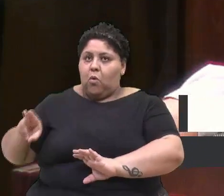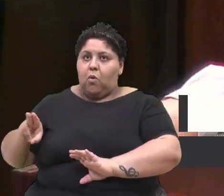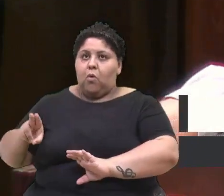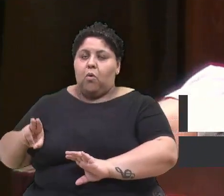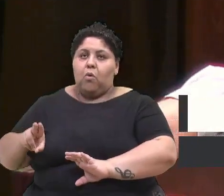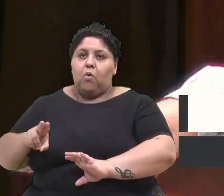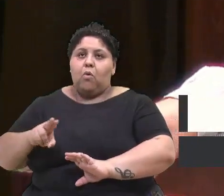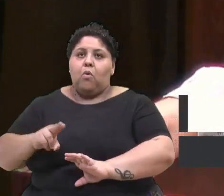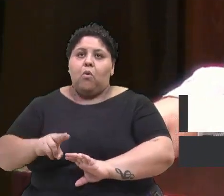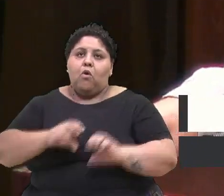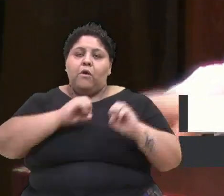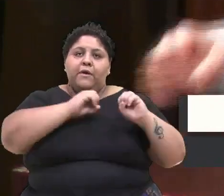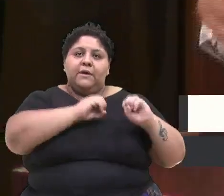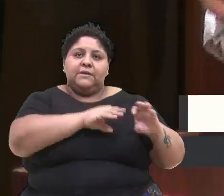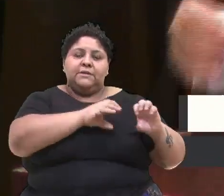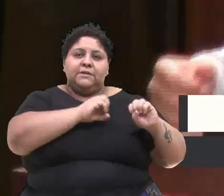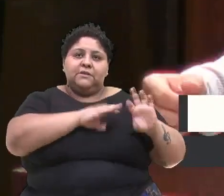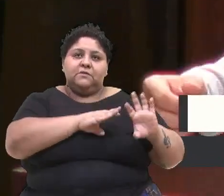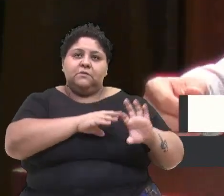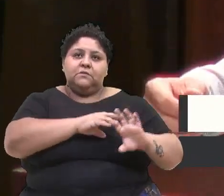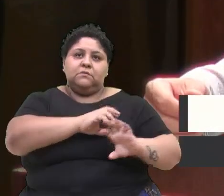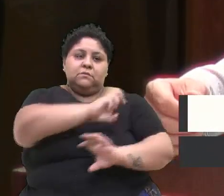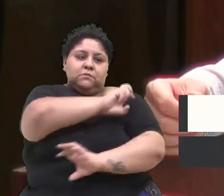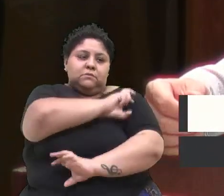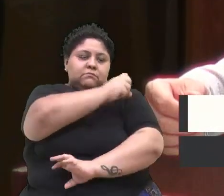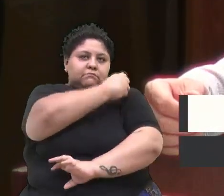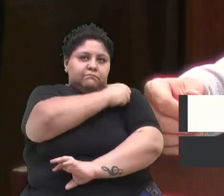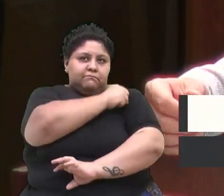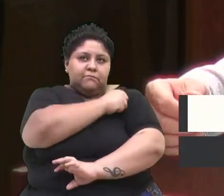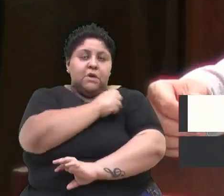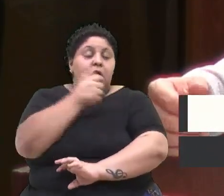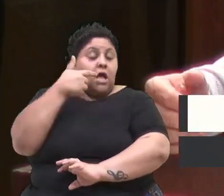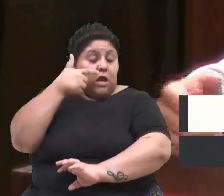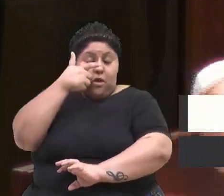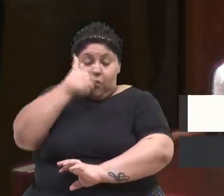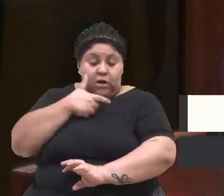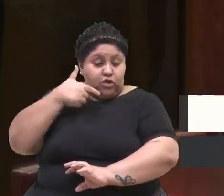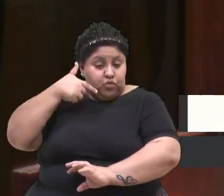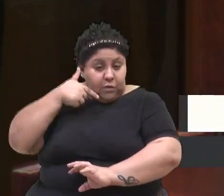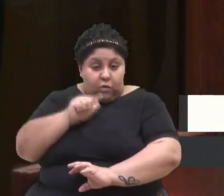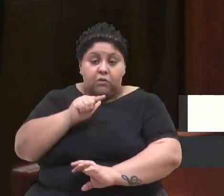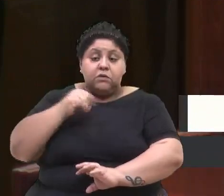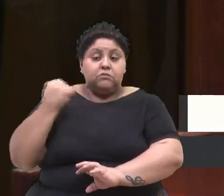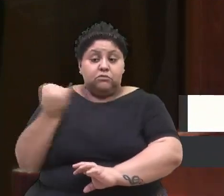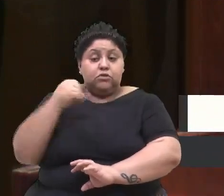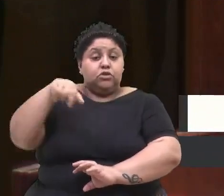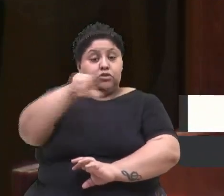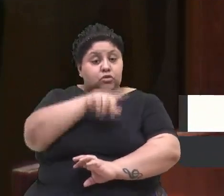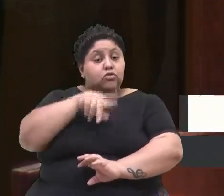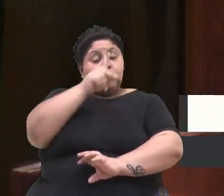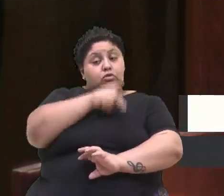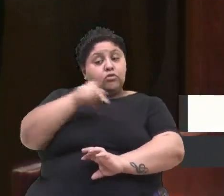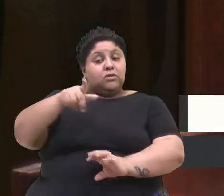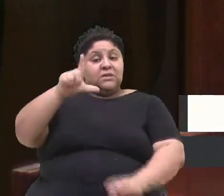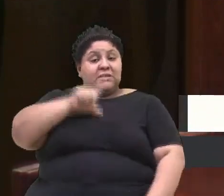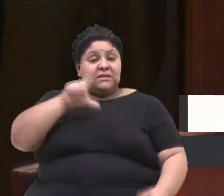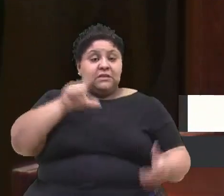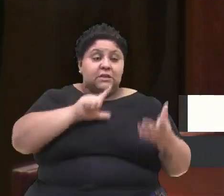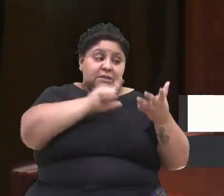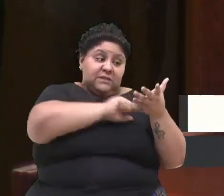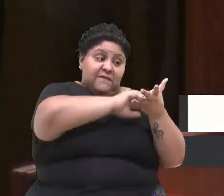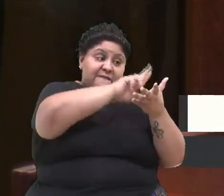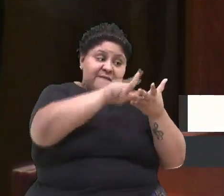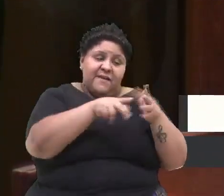fundamental. Acho que é uma conquista muito relevante, né? Os nossos professores têm várias